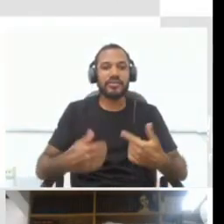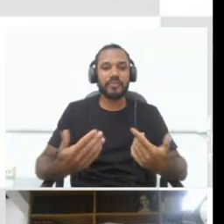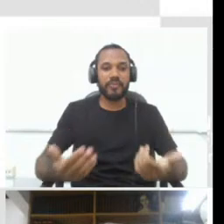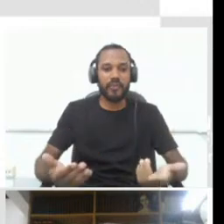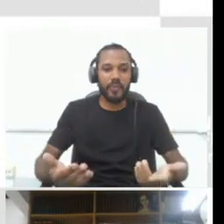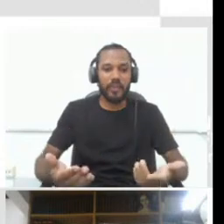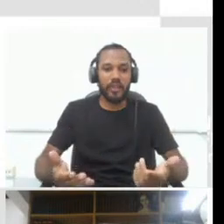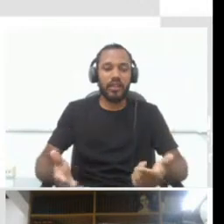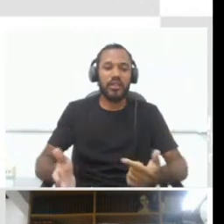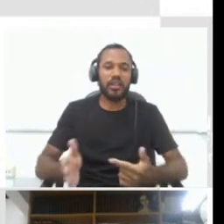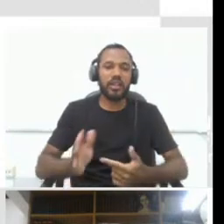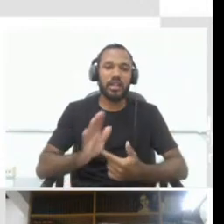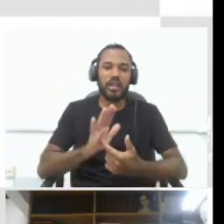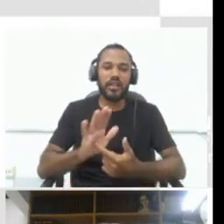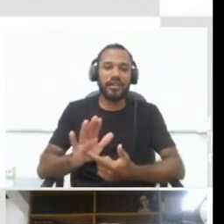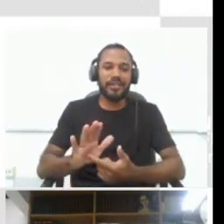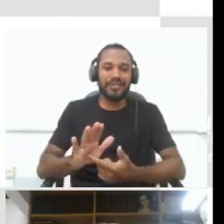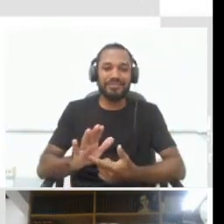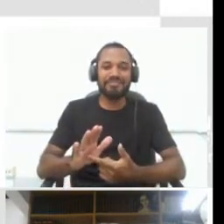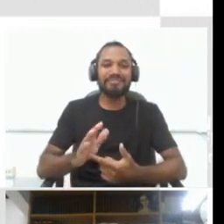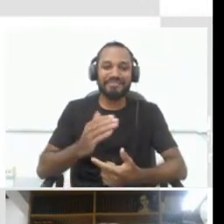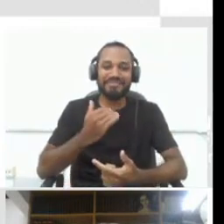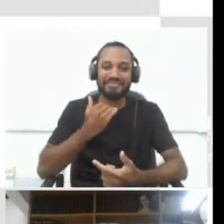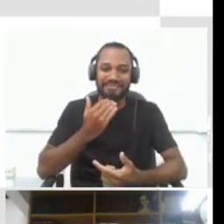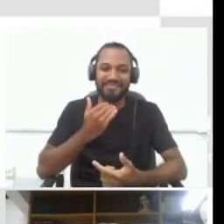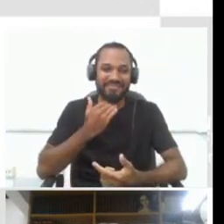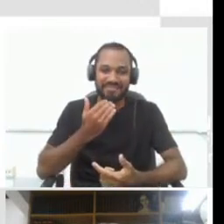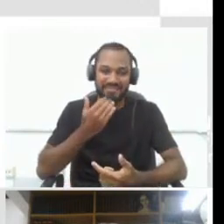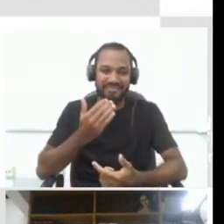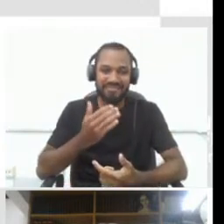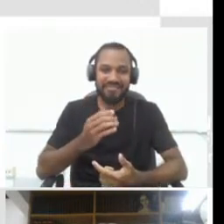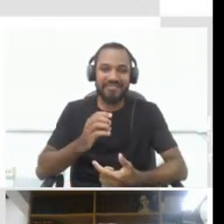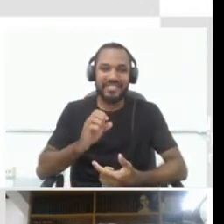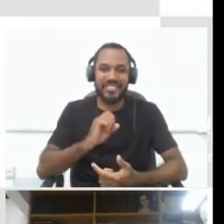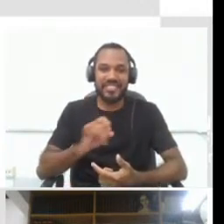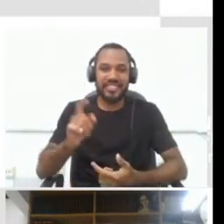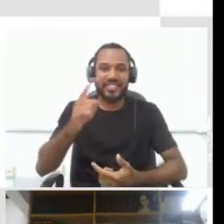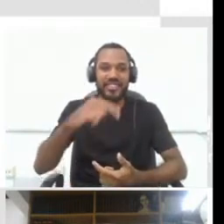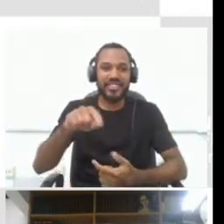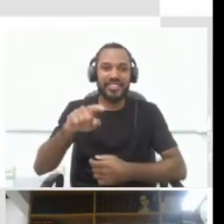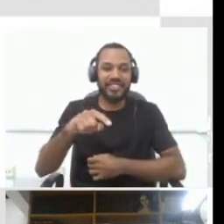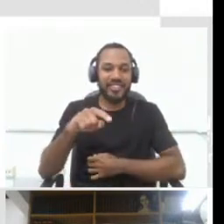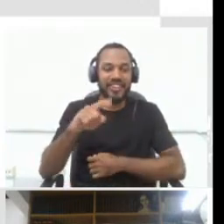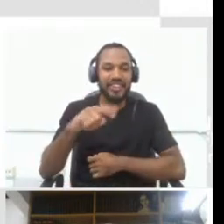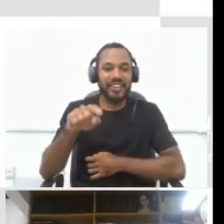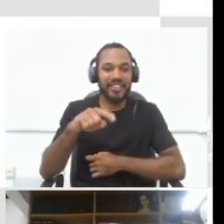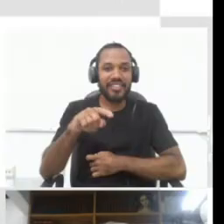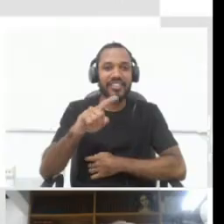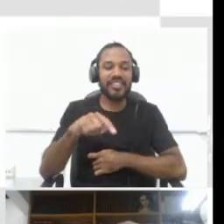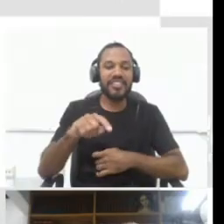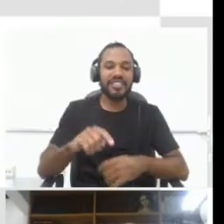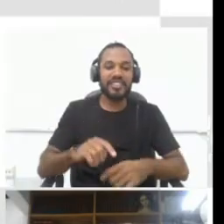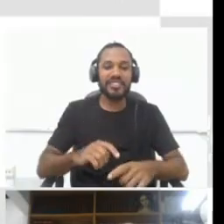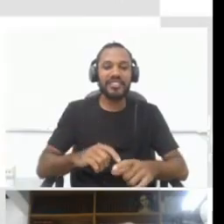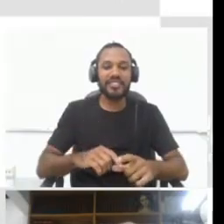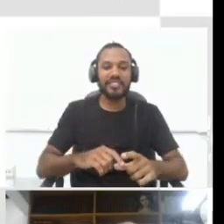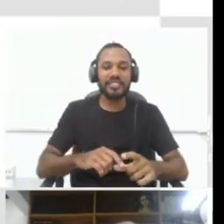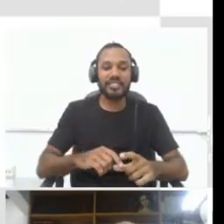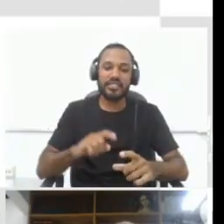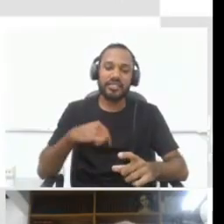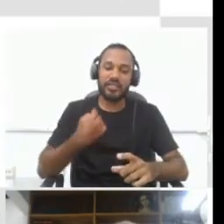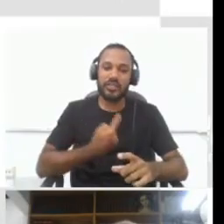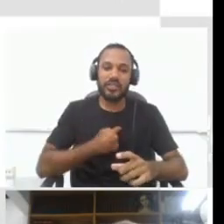interessa, isso aqui é para vocês. O que interessa é vermos isso aqui, veja só, que se nós pegarmos as partes por milhão, não apenas do